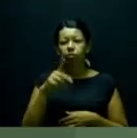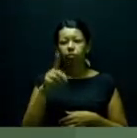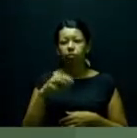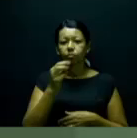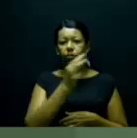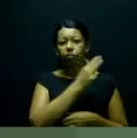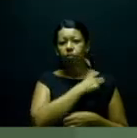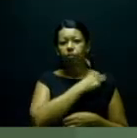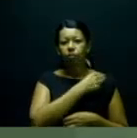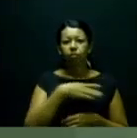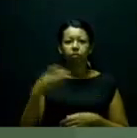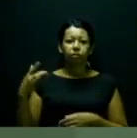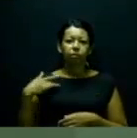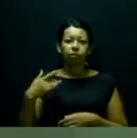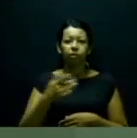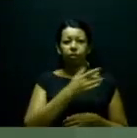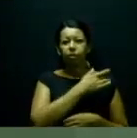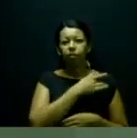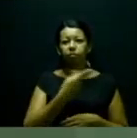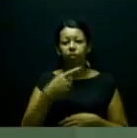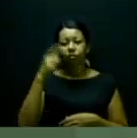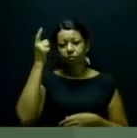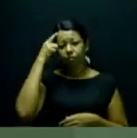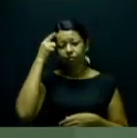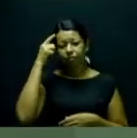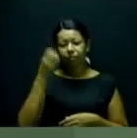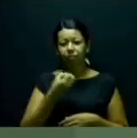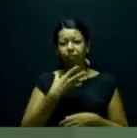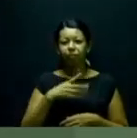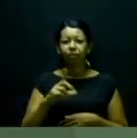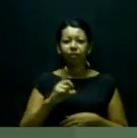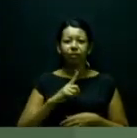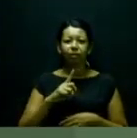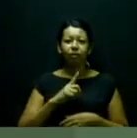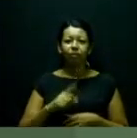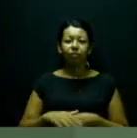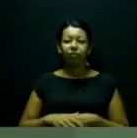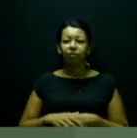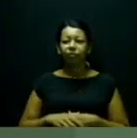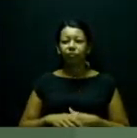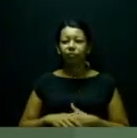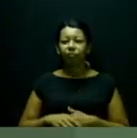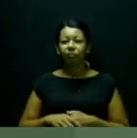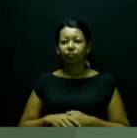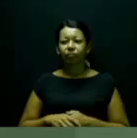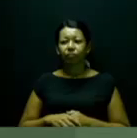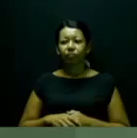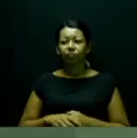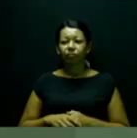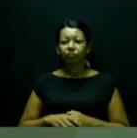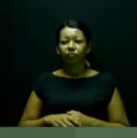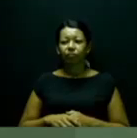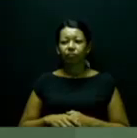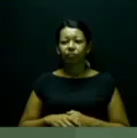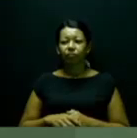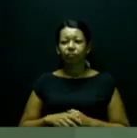da Saúde. Só por essa ideia brilhante que Vossa Excelência trouxe aqui, explicou para